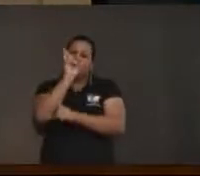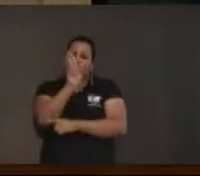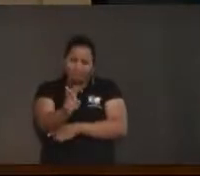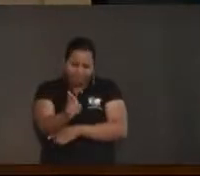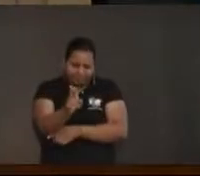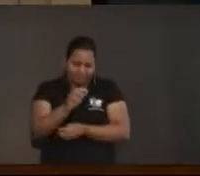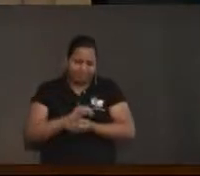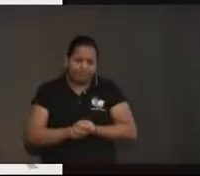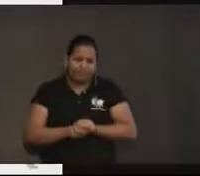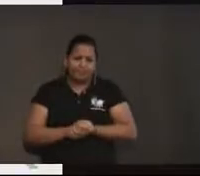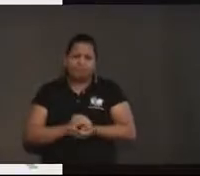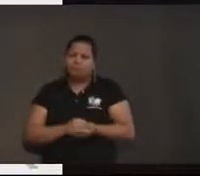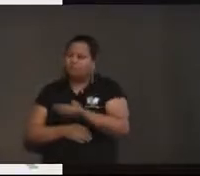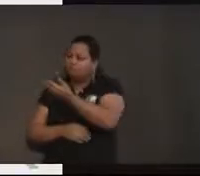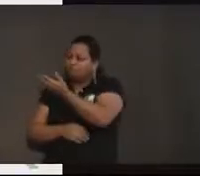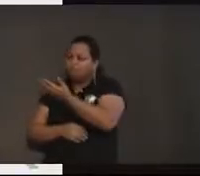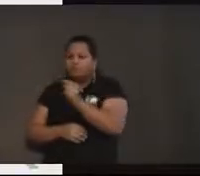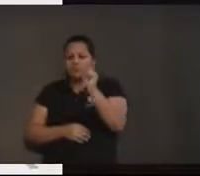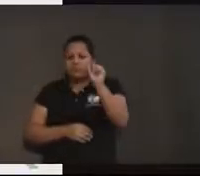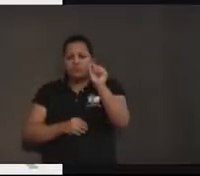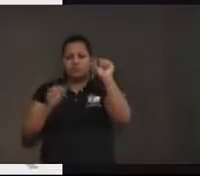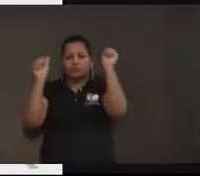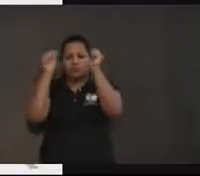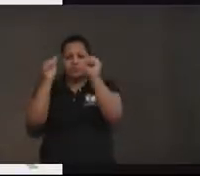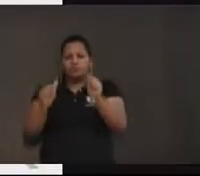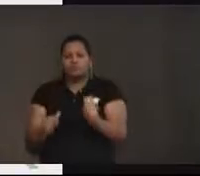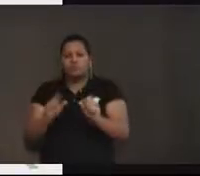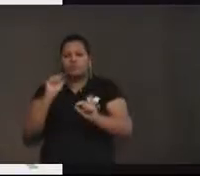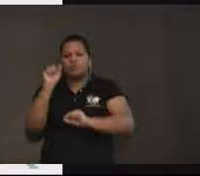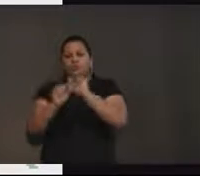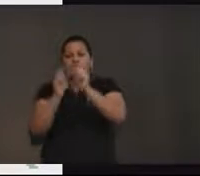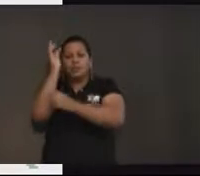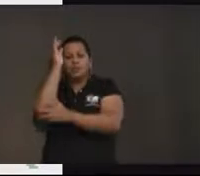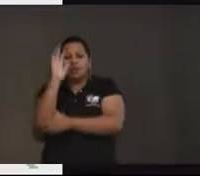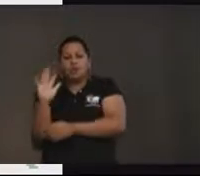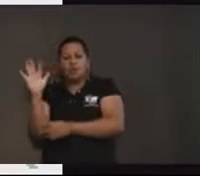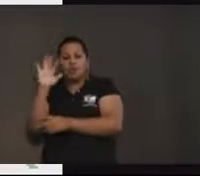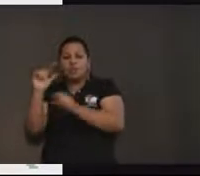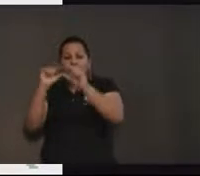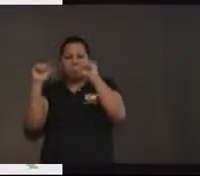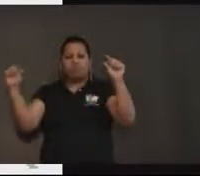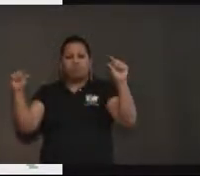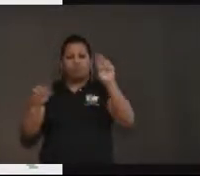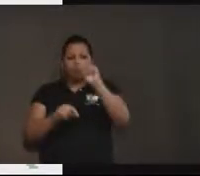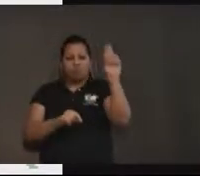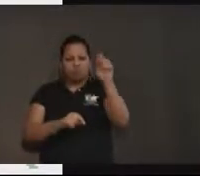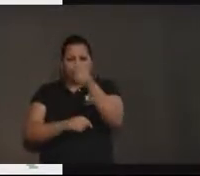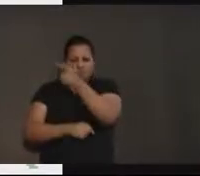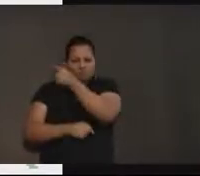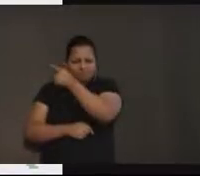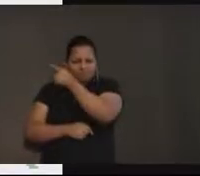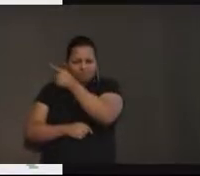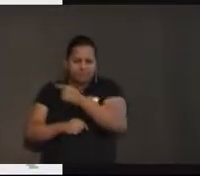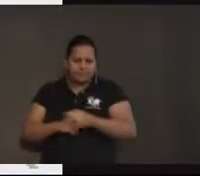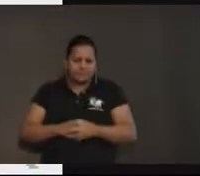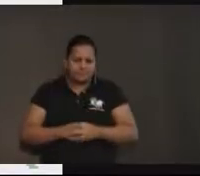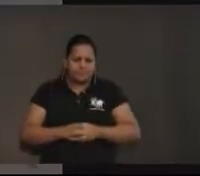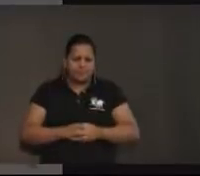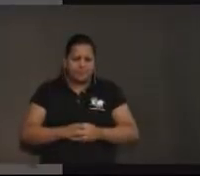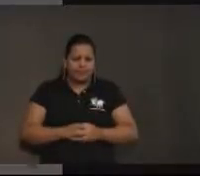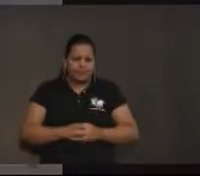uma representação de imagem do que é o teorema do Passo da montanha É bem isso mesmo aqui